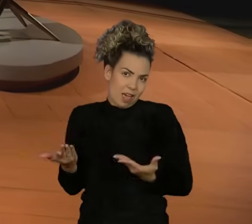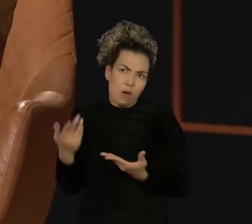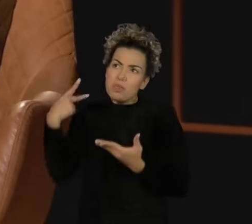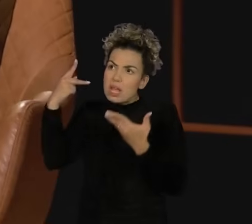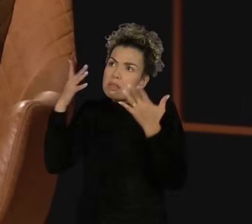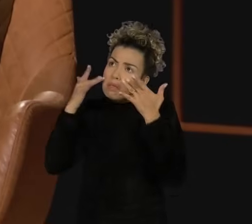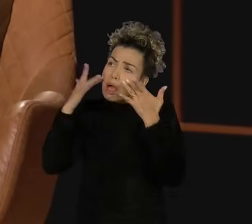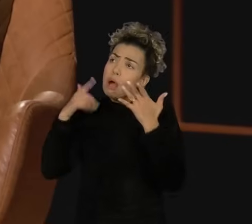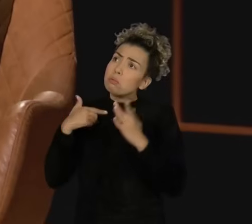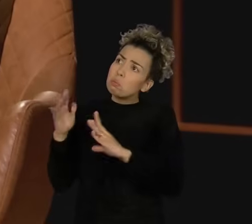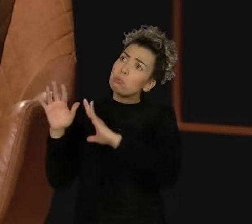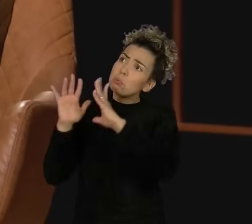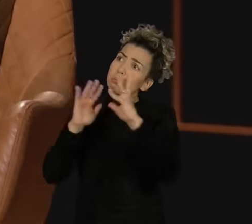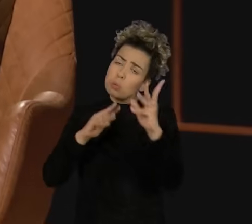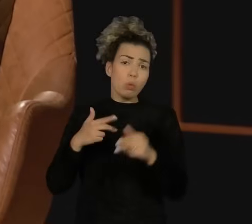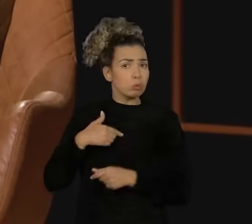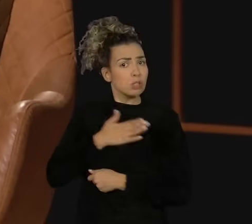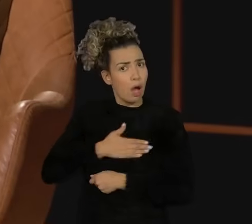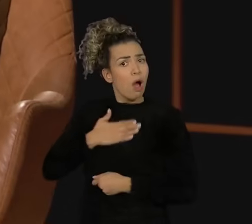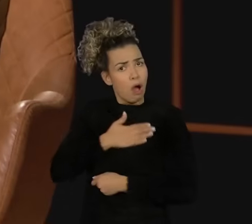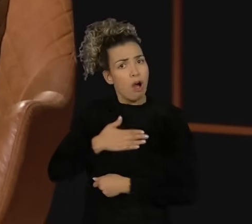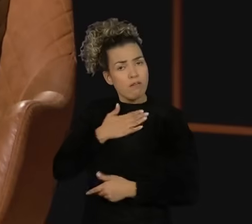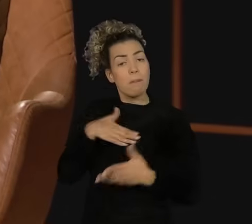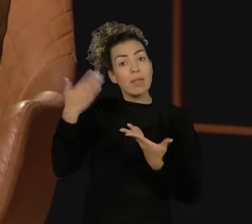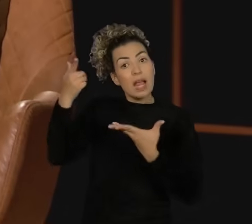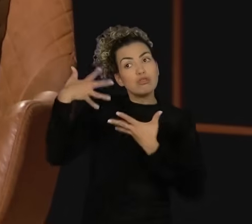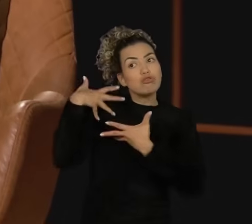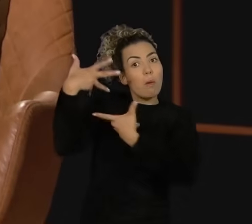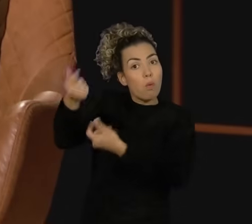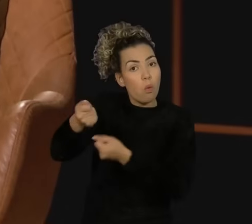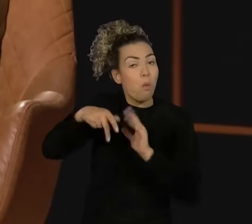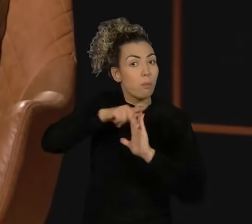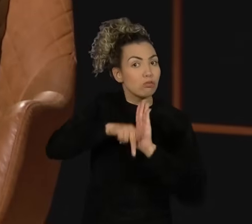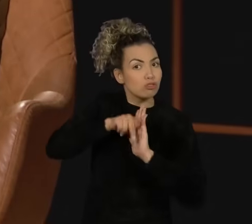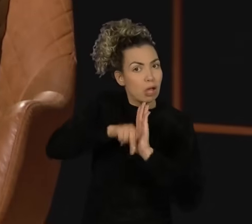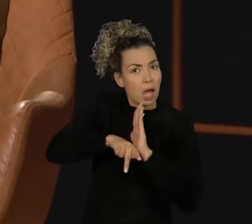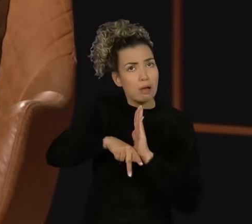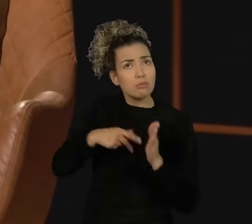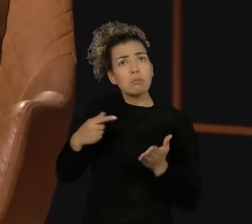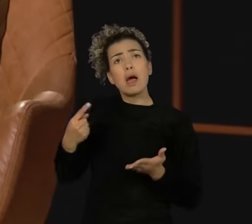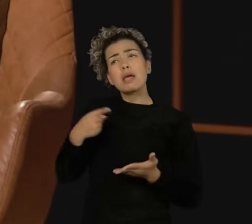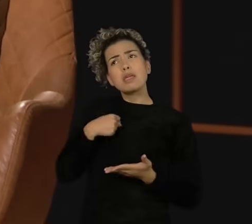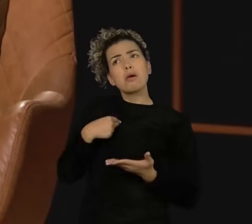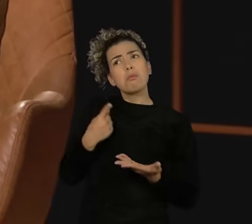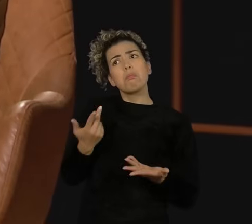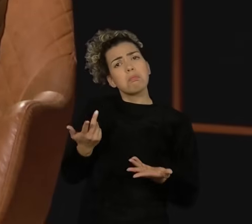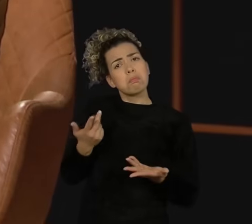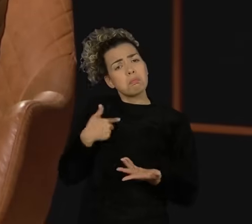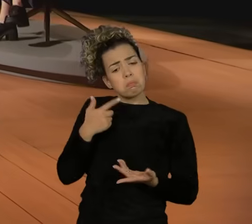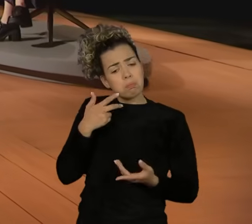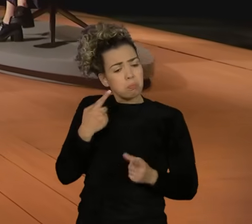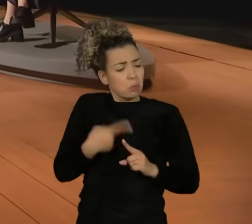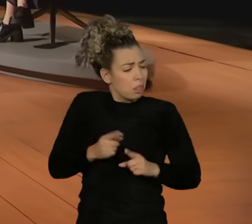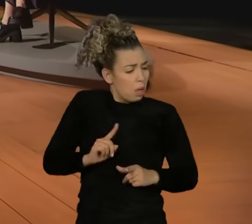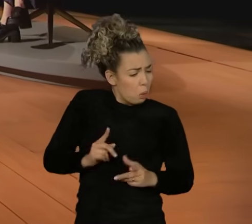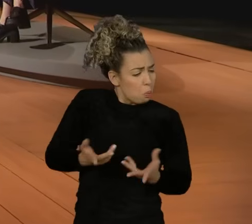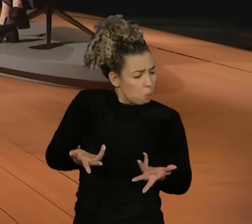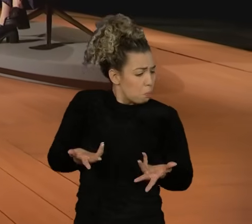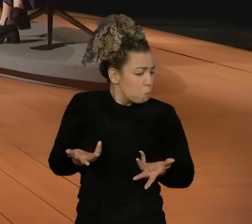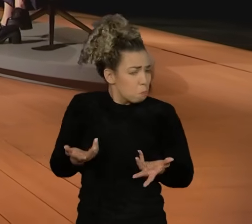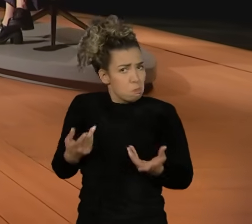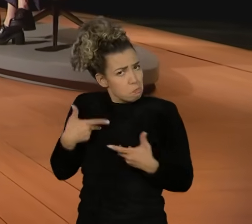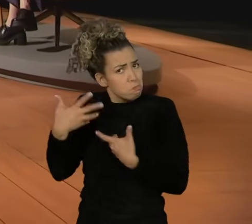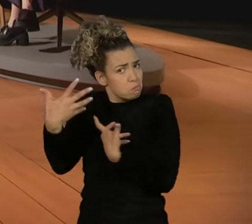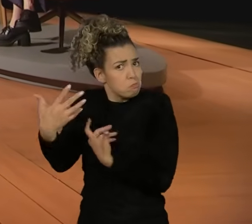dele. E aí, ele me chamou para fazer esse projeto, e eu falei, por que não? Né?